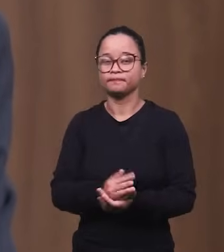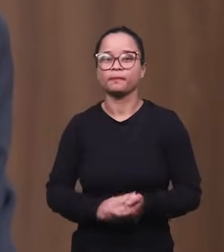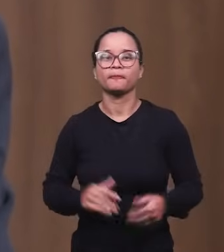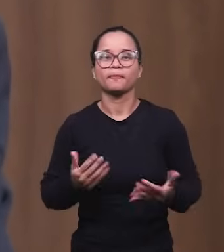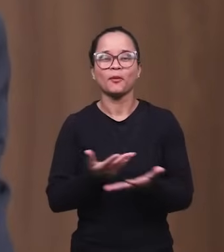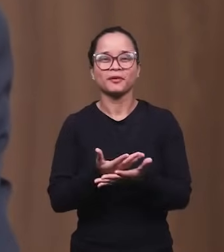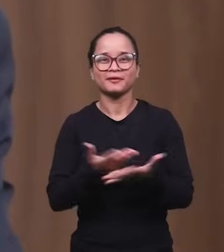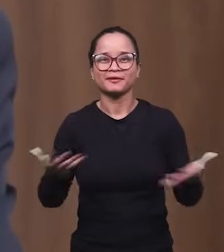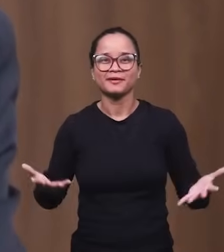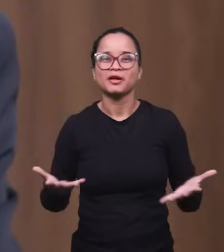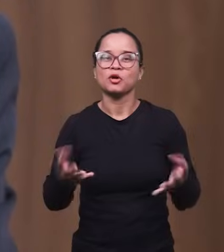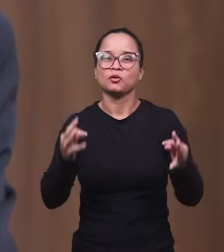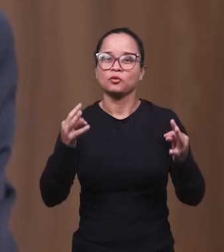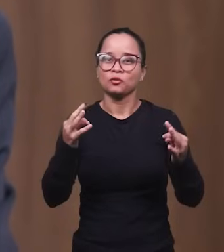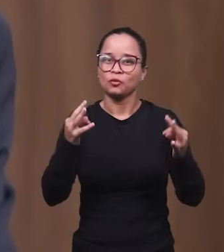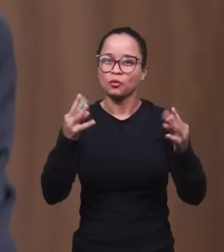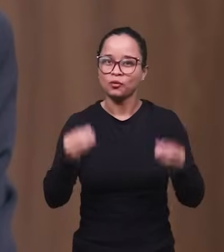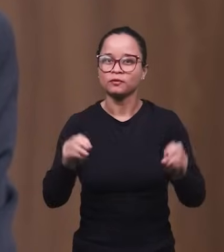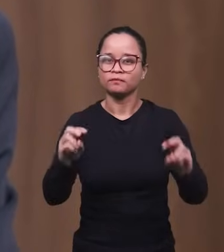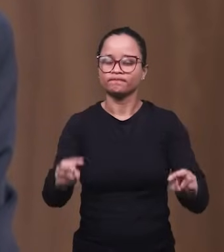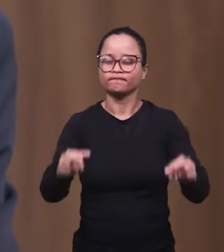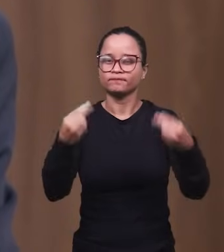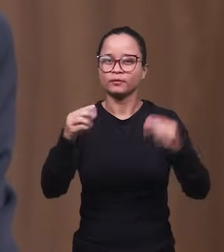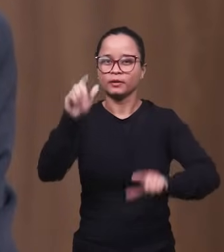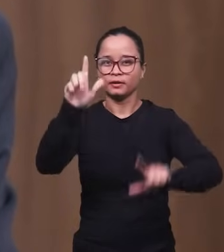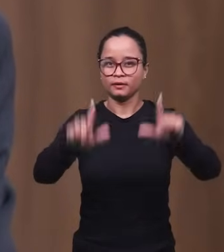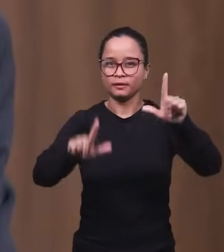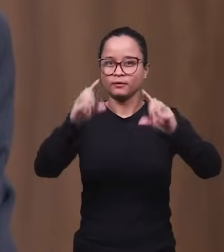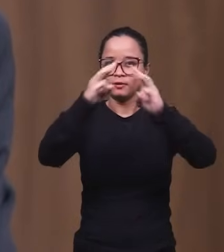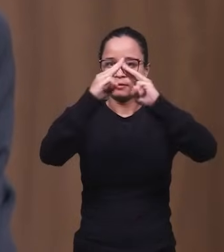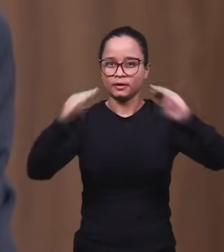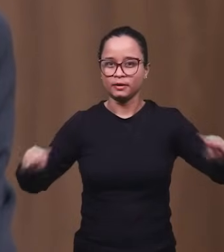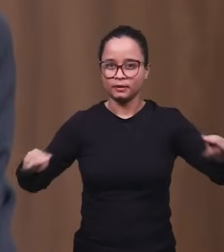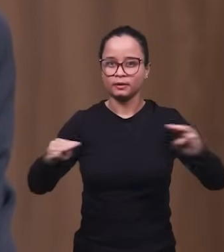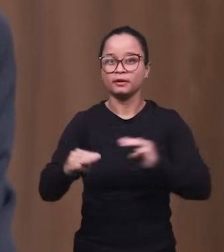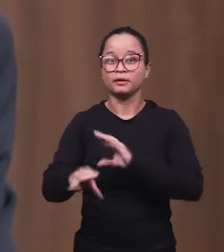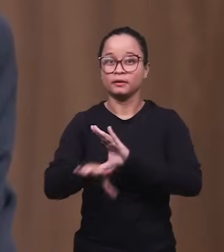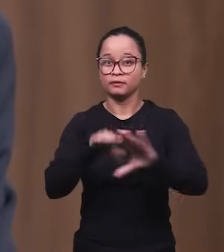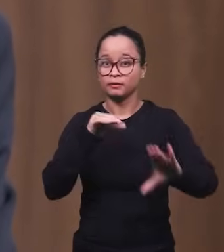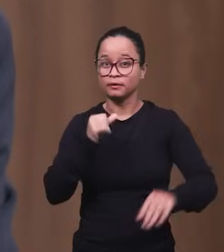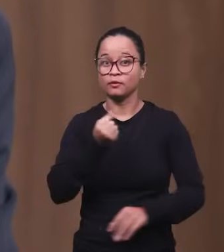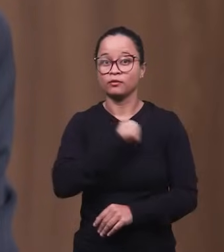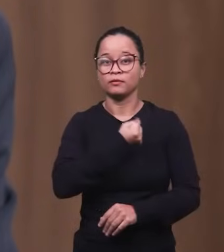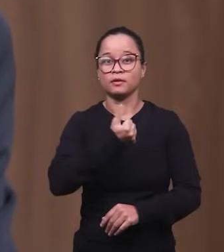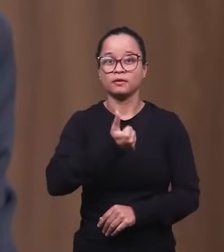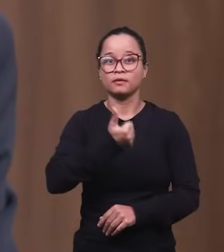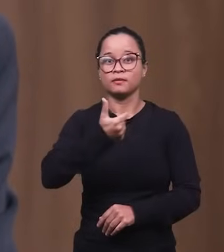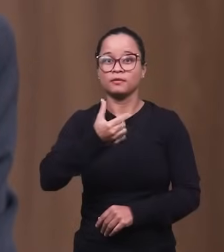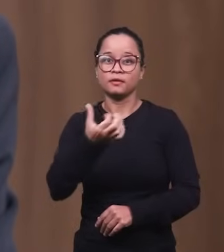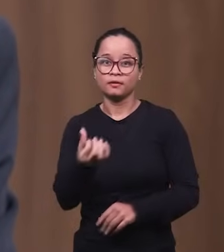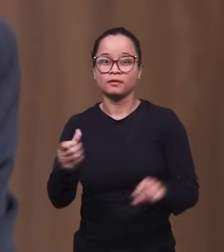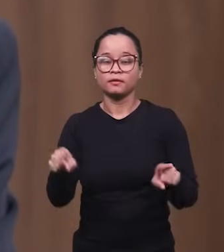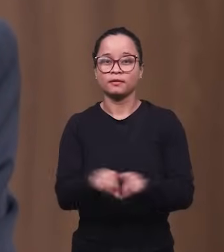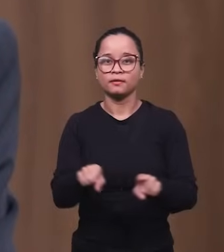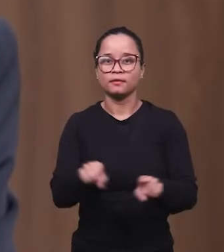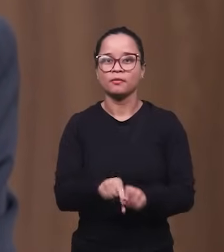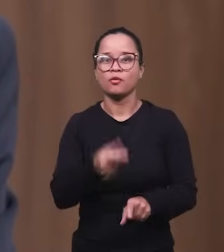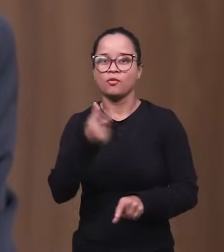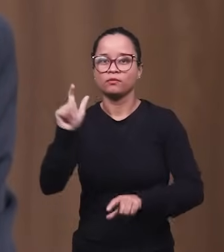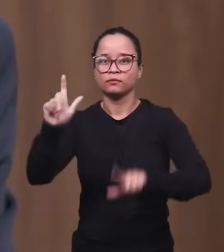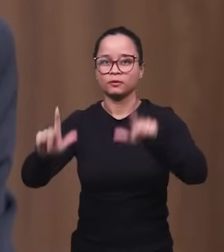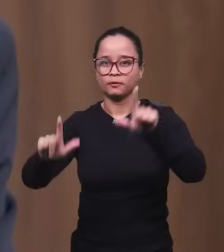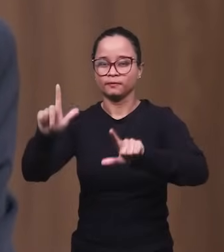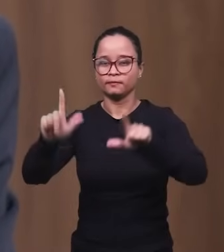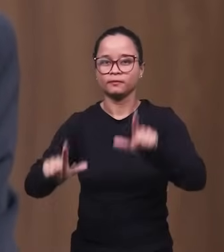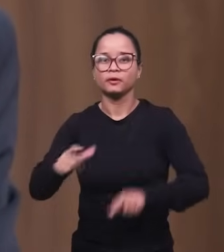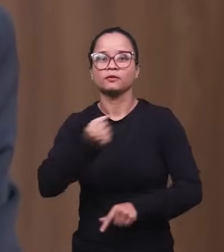quero saudar aqueles que estão nos acompanhando pela TV Manaim, no canal 126, também pela Sky Livre, no canal